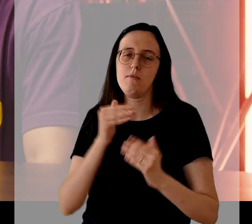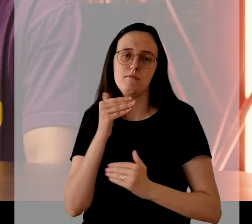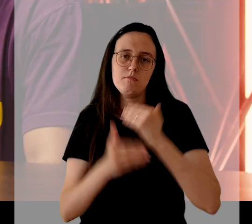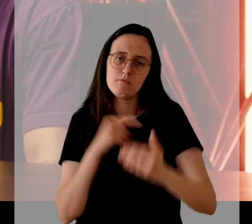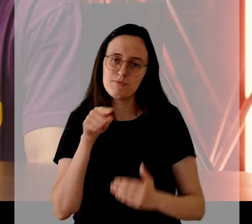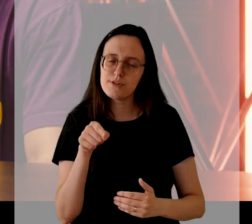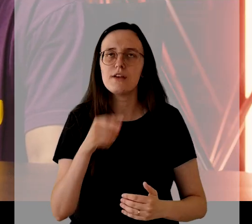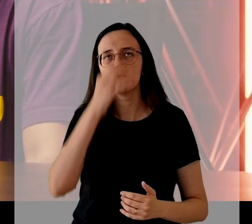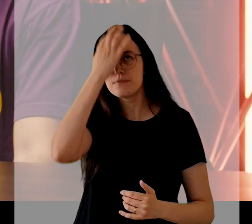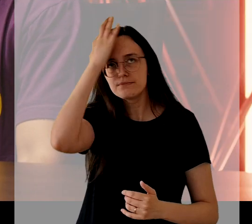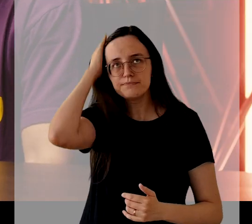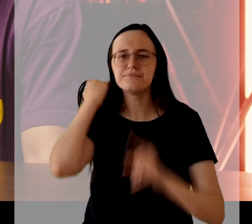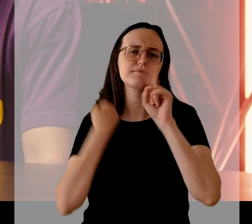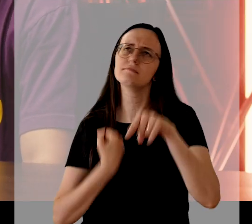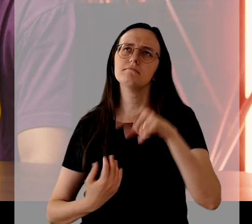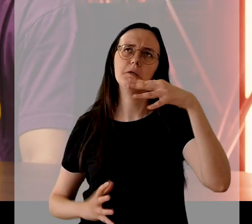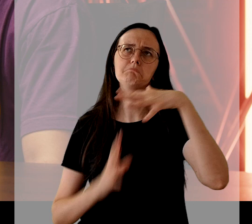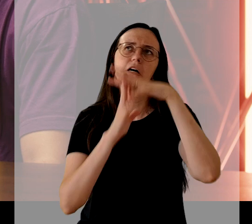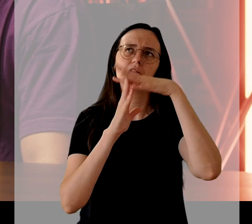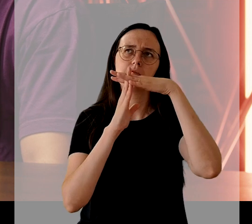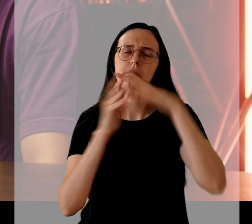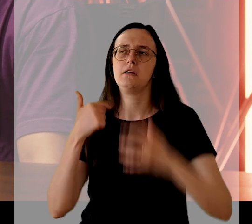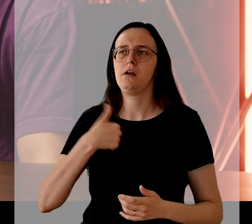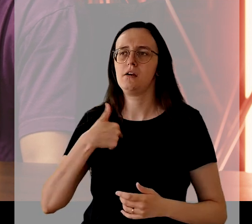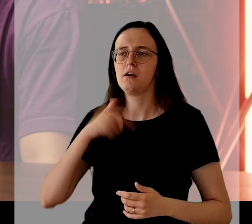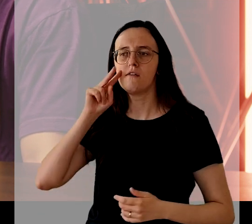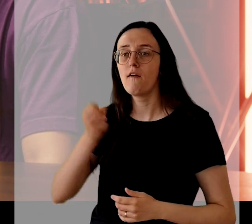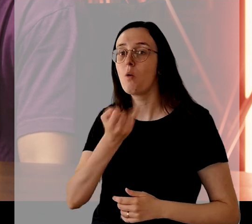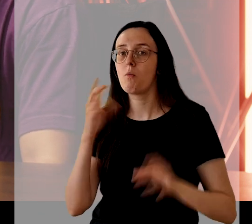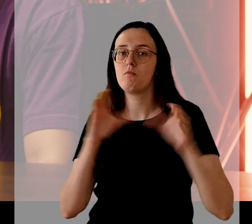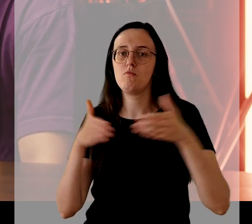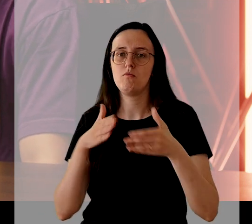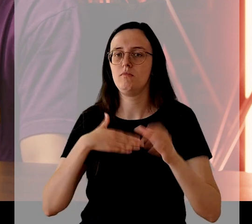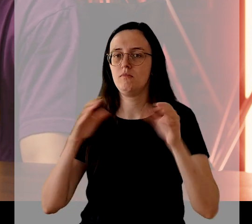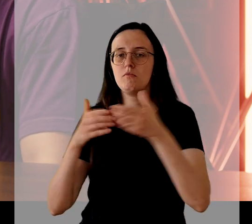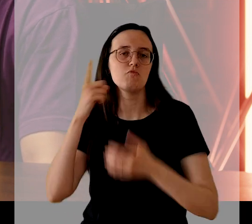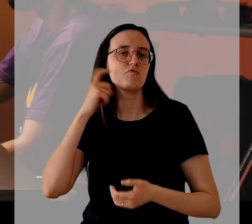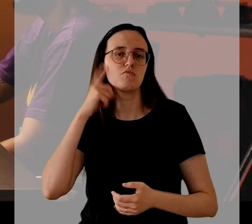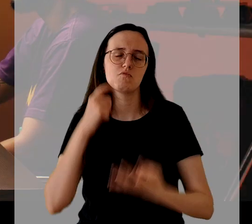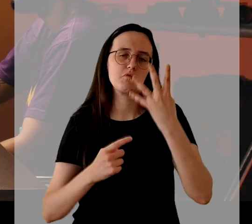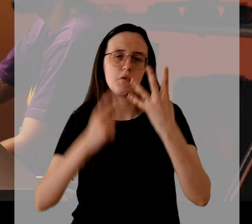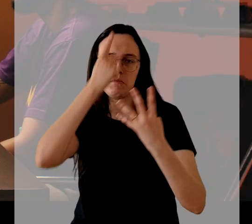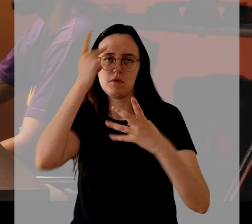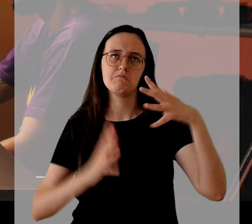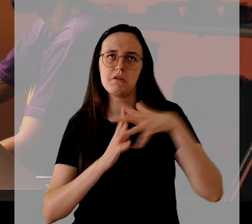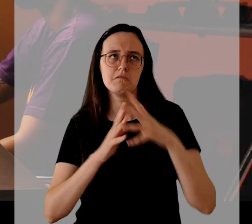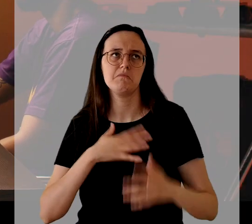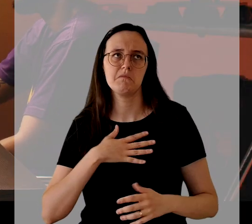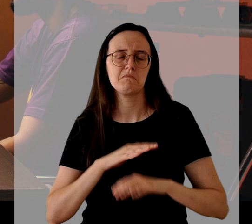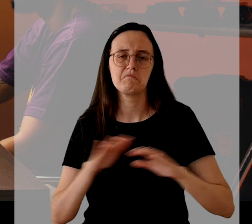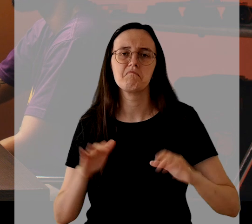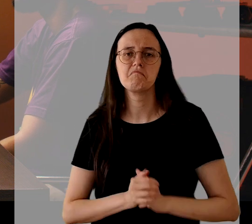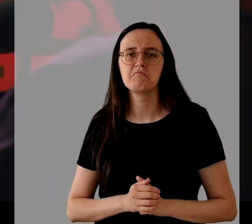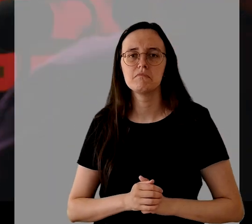ali no processo, que foi o máximo de número de pessoas que eu trabalhei na minha equipe de som, assim. Com 4 pessoas.